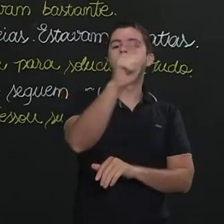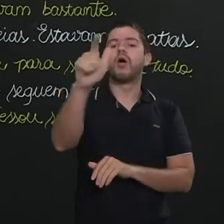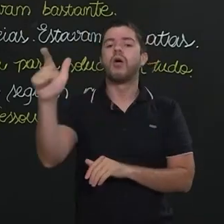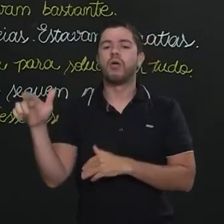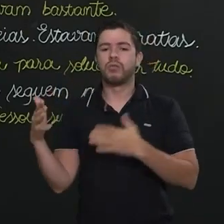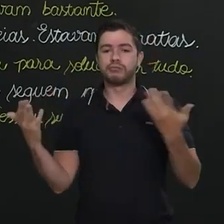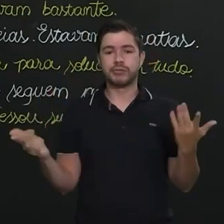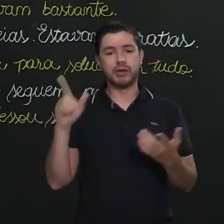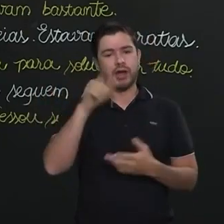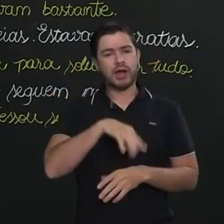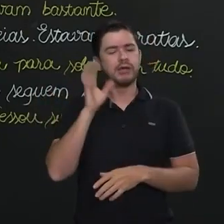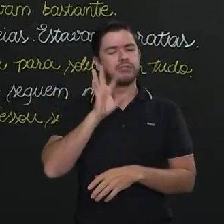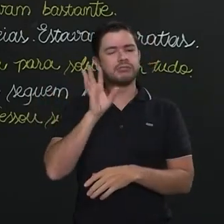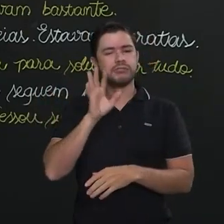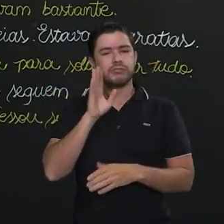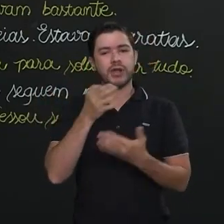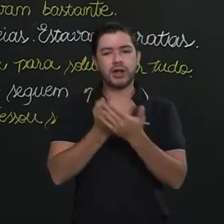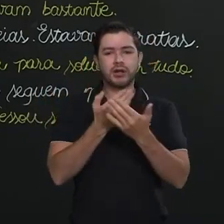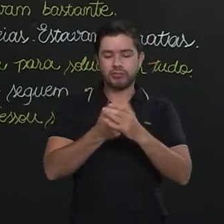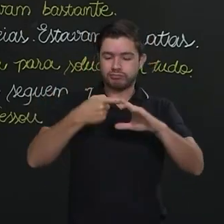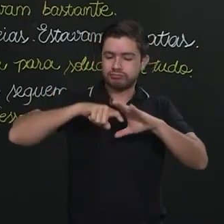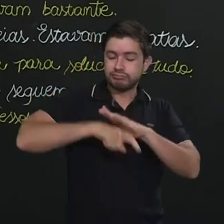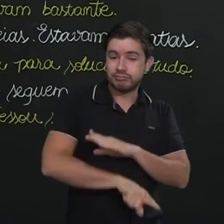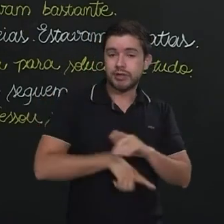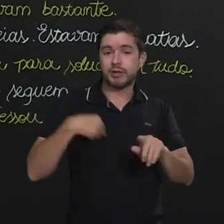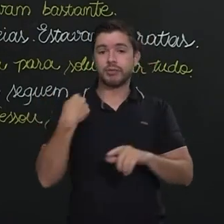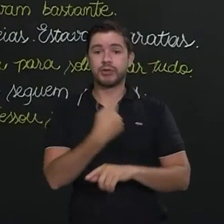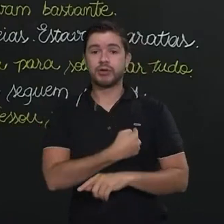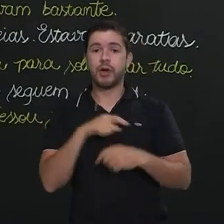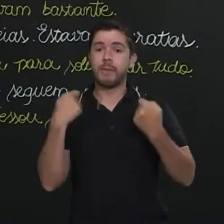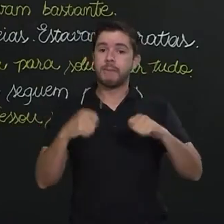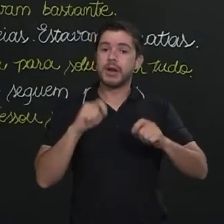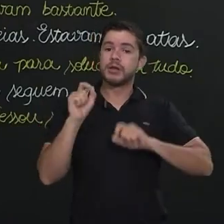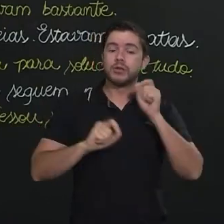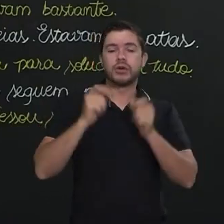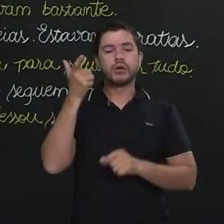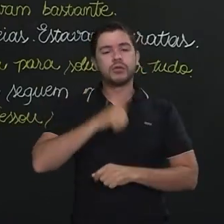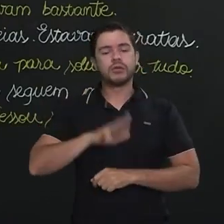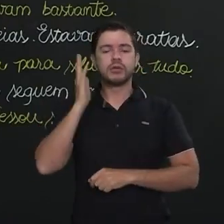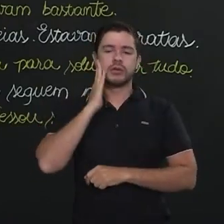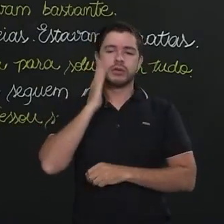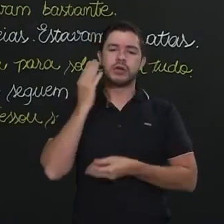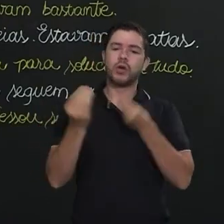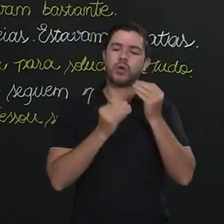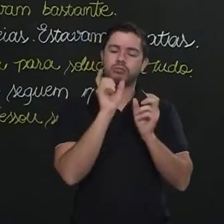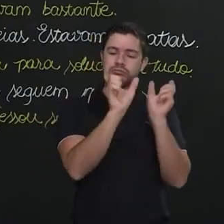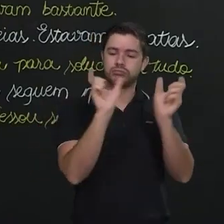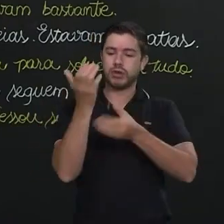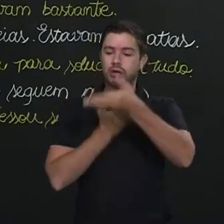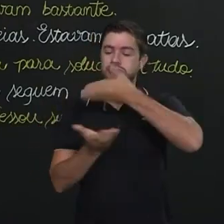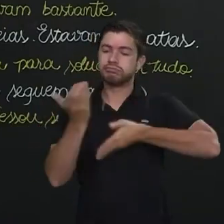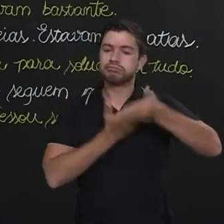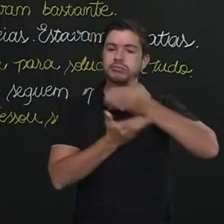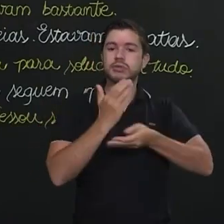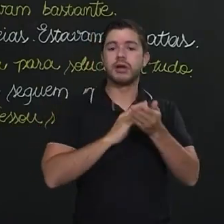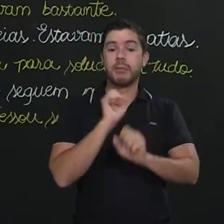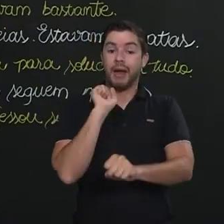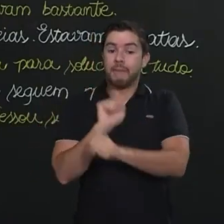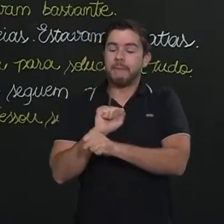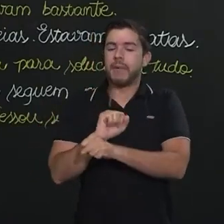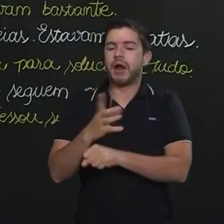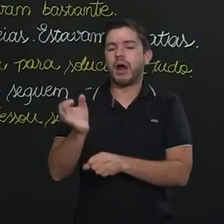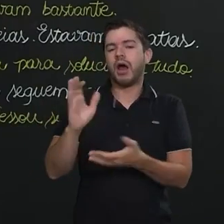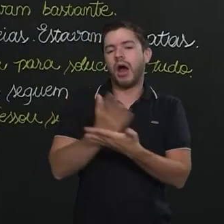É muito interessante fazer esse estudo em português porque a gente precisa compreender como as palavras se relacionam para evitar alguns vícios